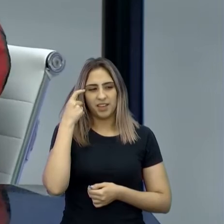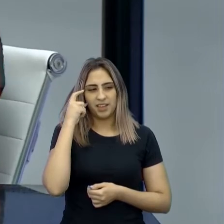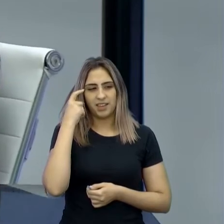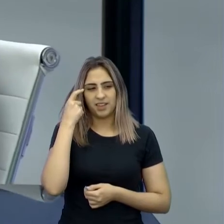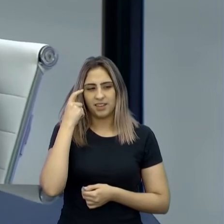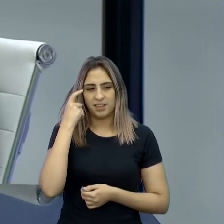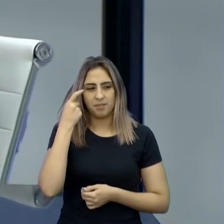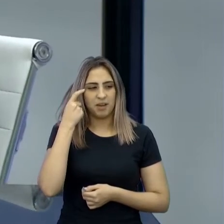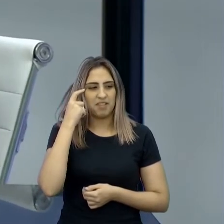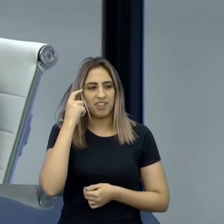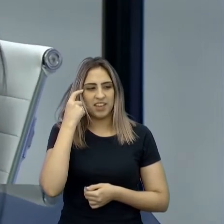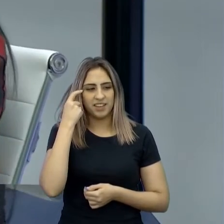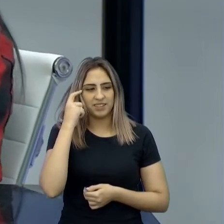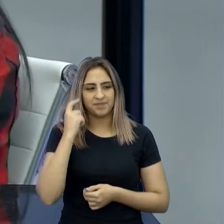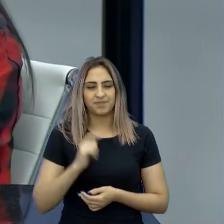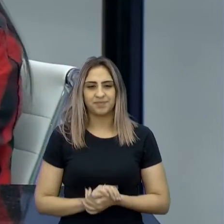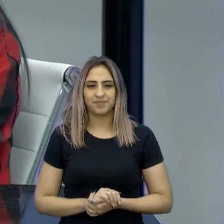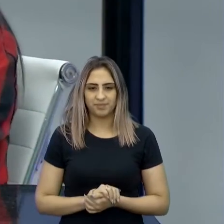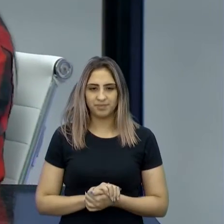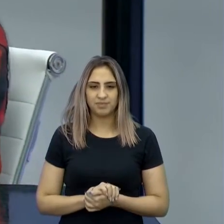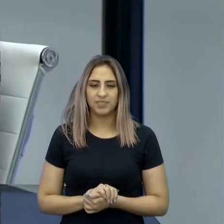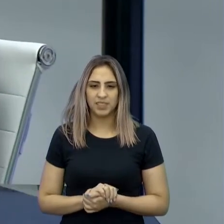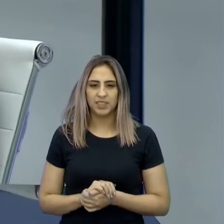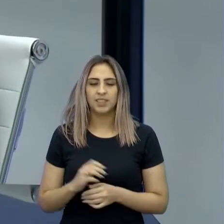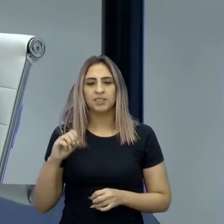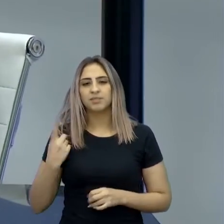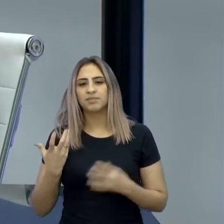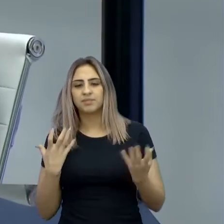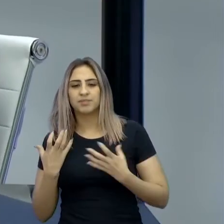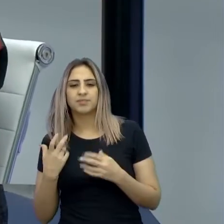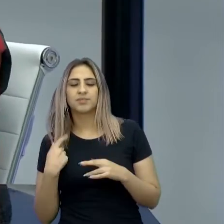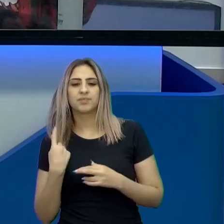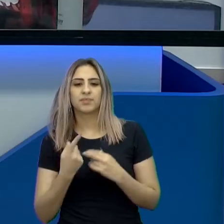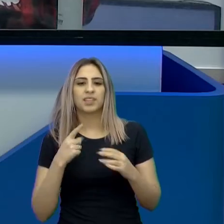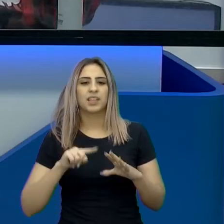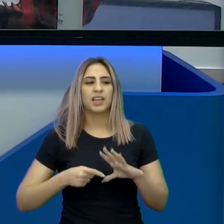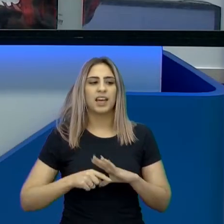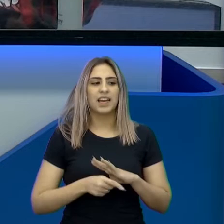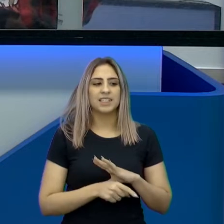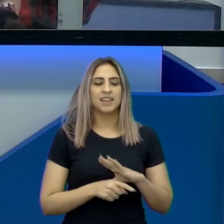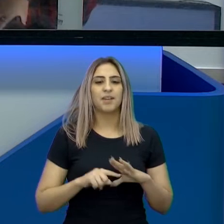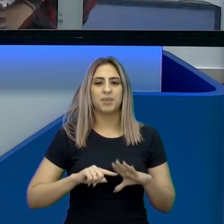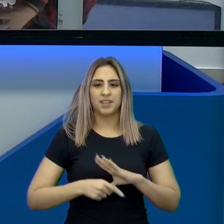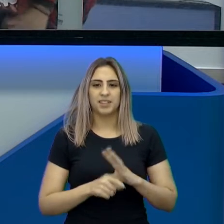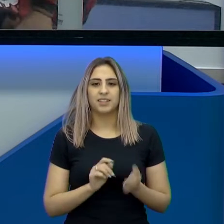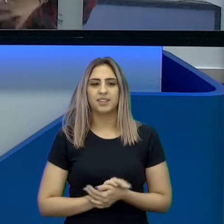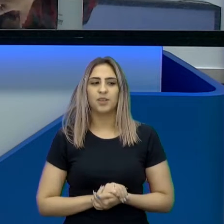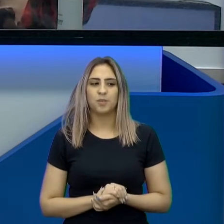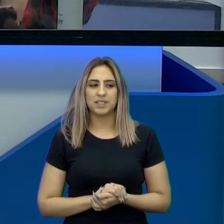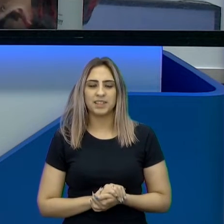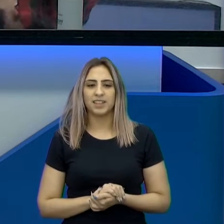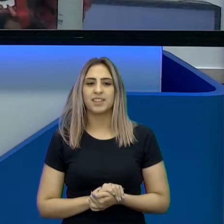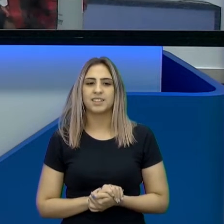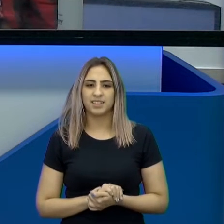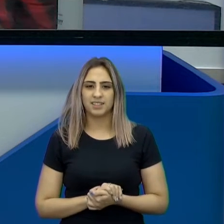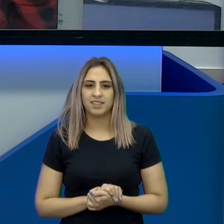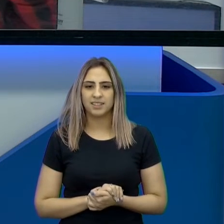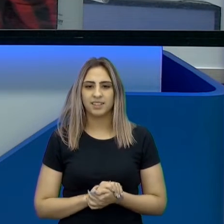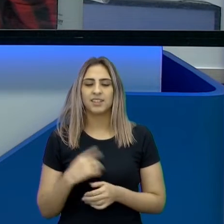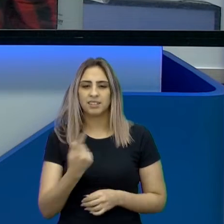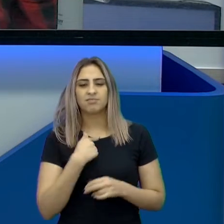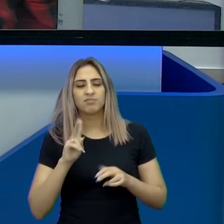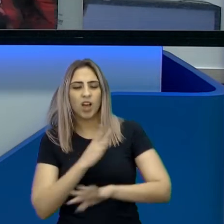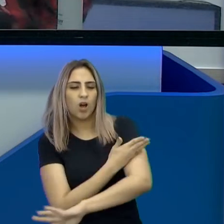cada vez mais protagonista, né? Porque, querendo ou não, eu acho que o aprofundamento, ele traz um formato meio diferente do que a gente